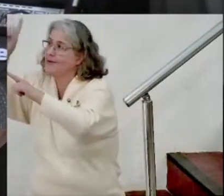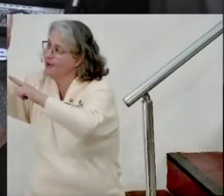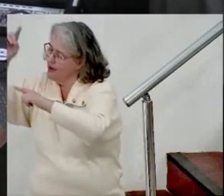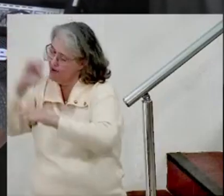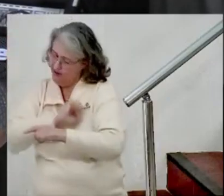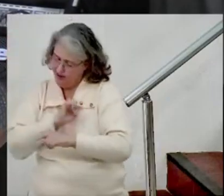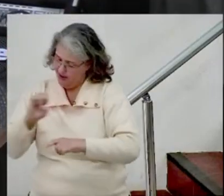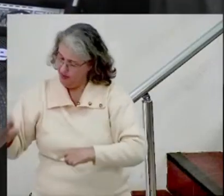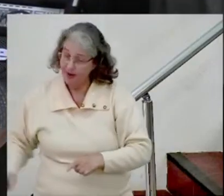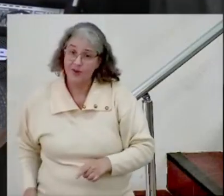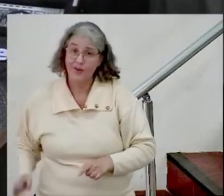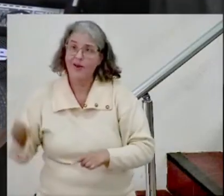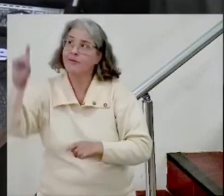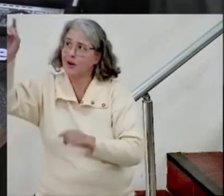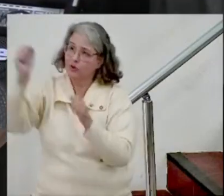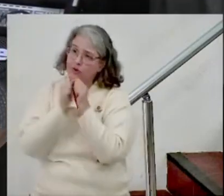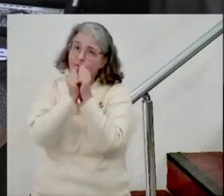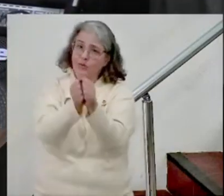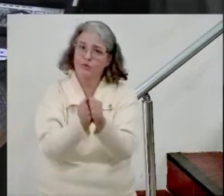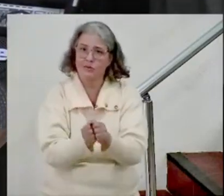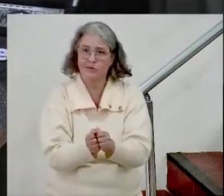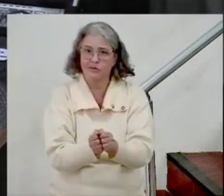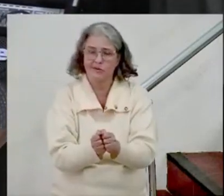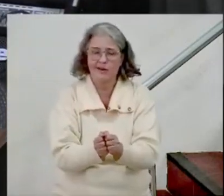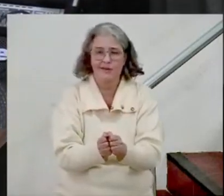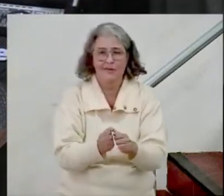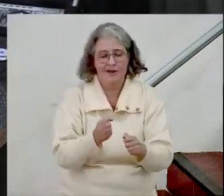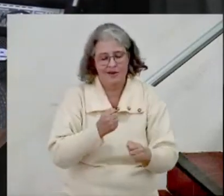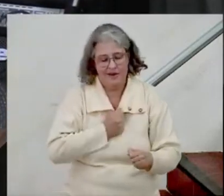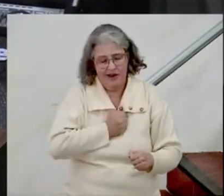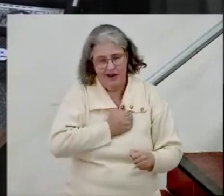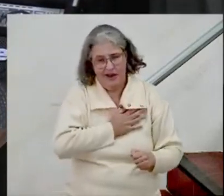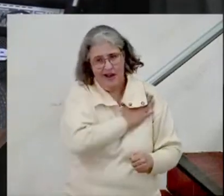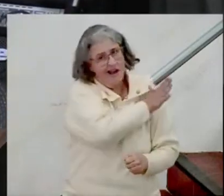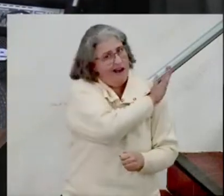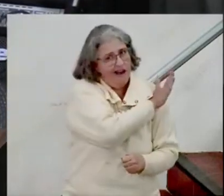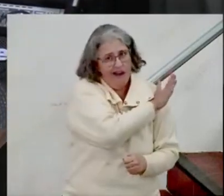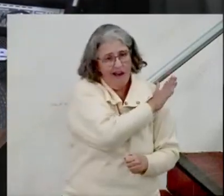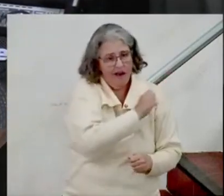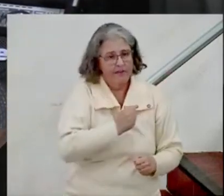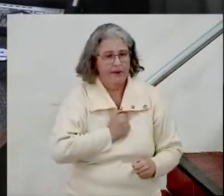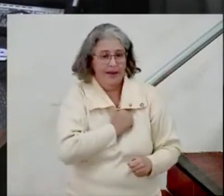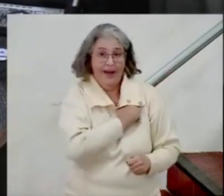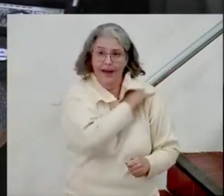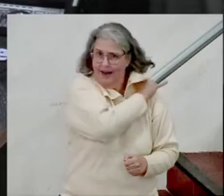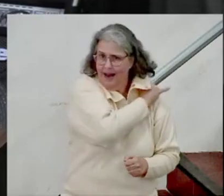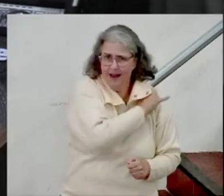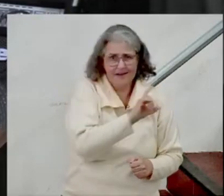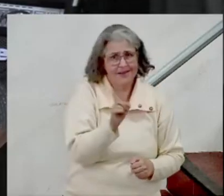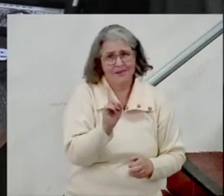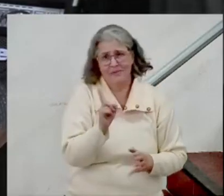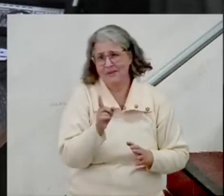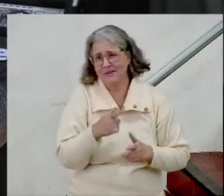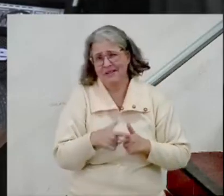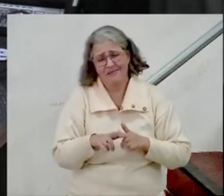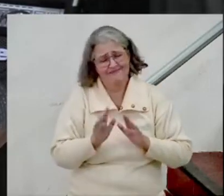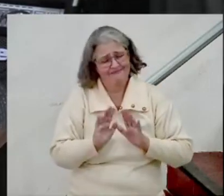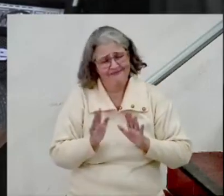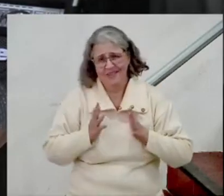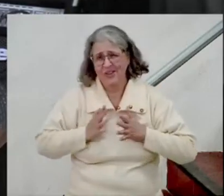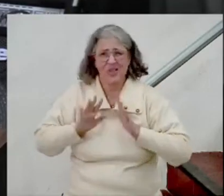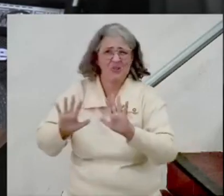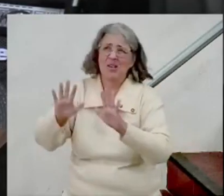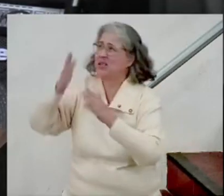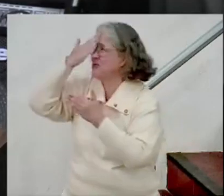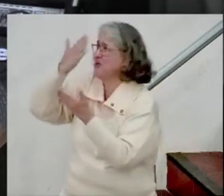o Acás não confiou em Deus. Ele preferiu fazer amizades com o rei de Nínive, aquela